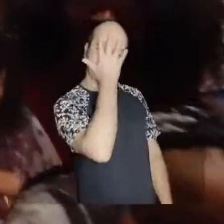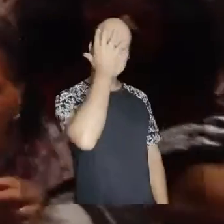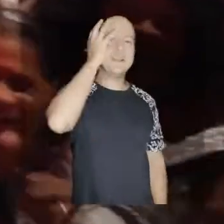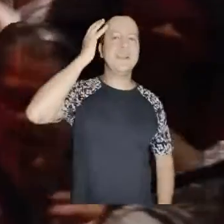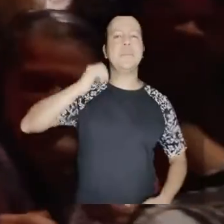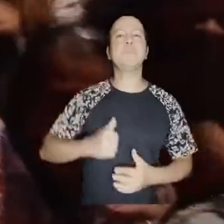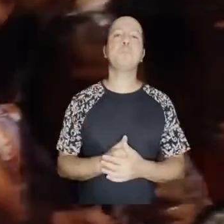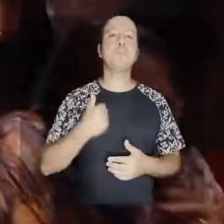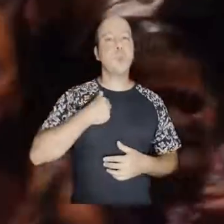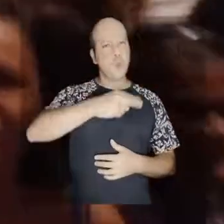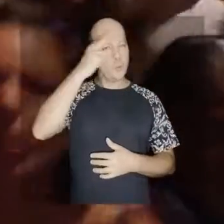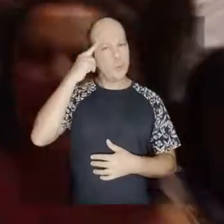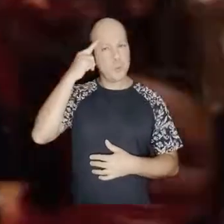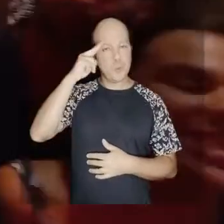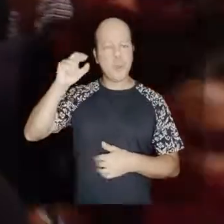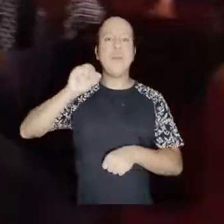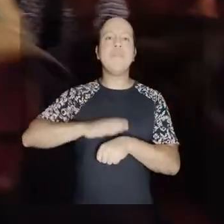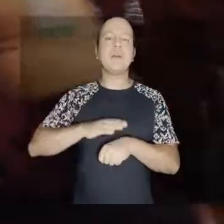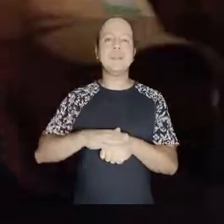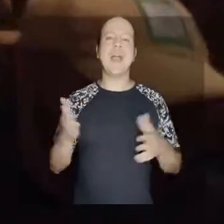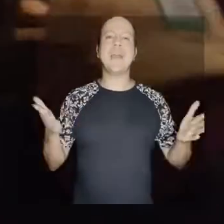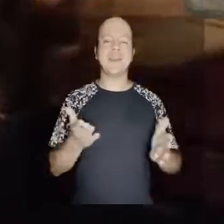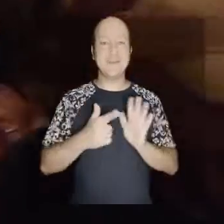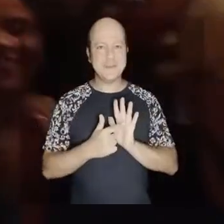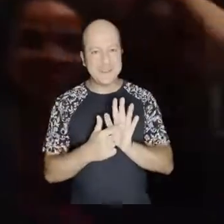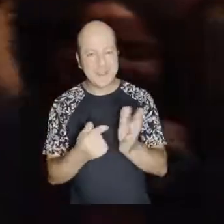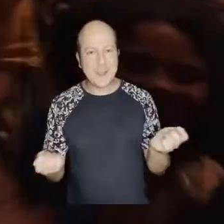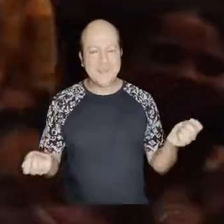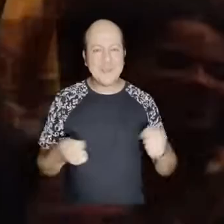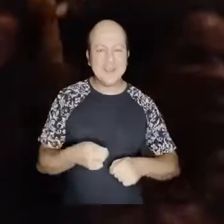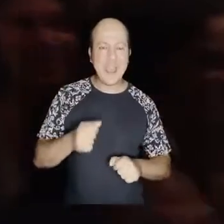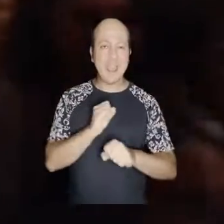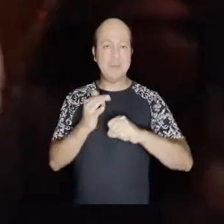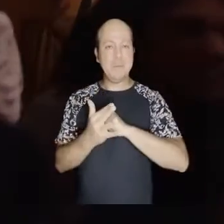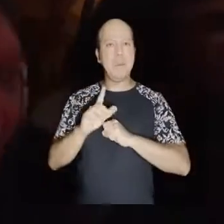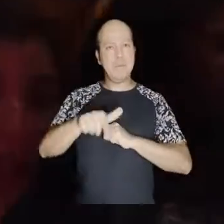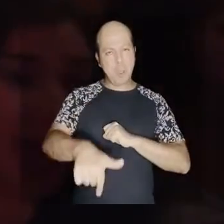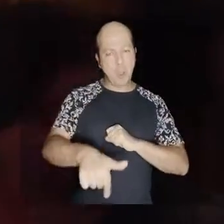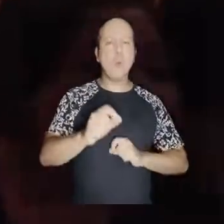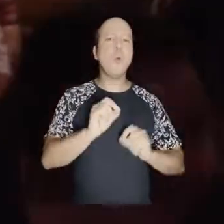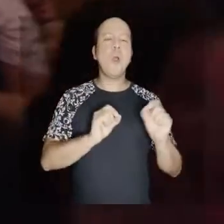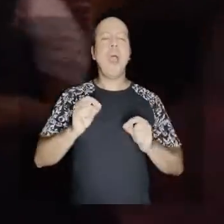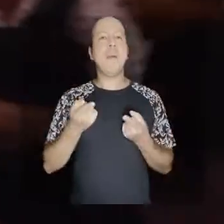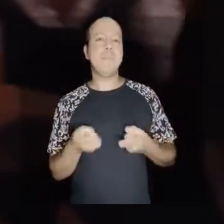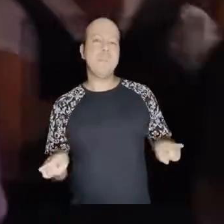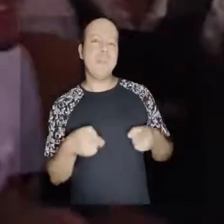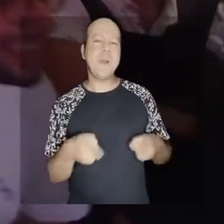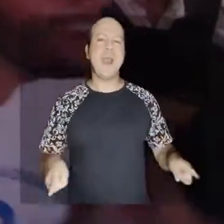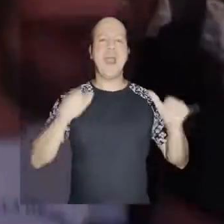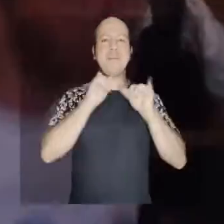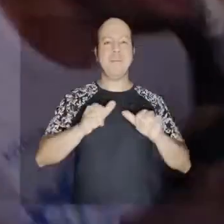O sonho da gente quando a gente estava fazendo isso era justamente o que está acontecendo agora. A gente poder, num pós-pandemia, levar essas músicas, essa